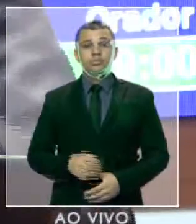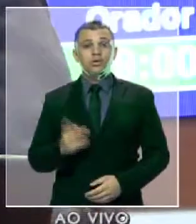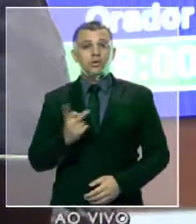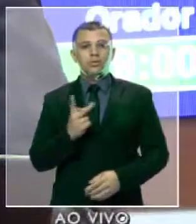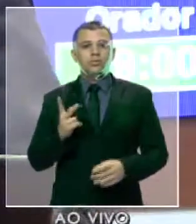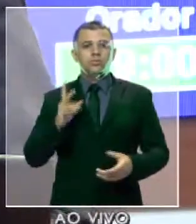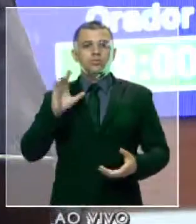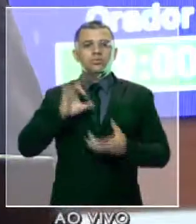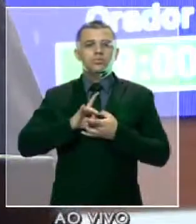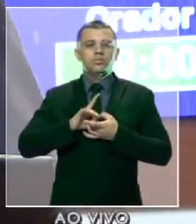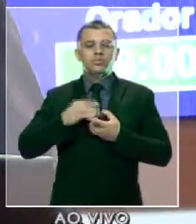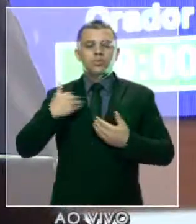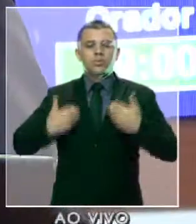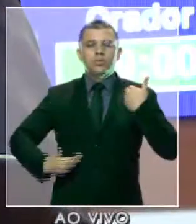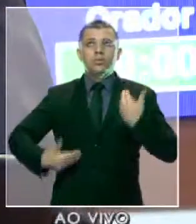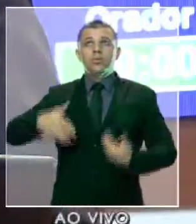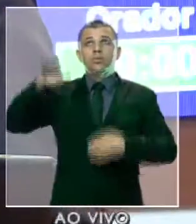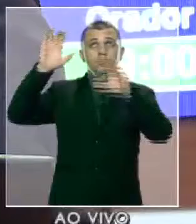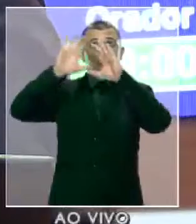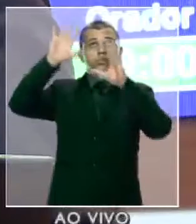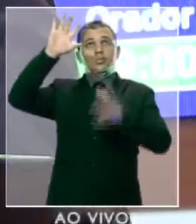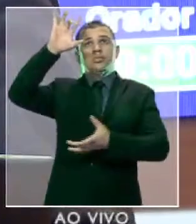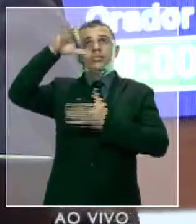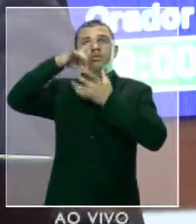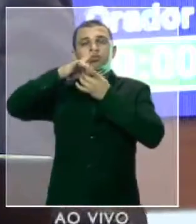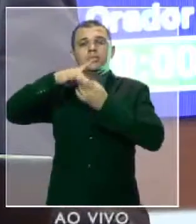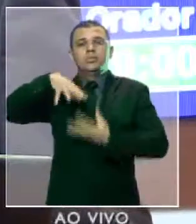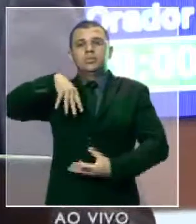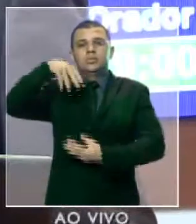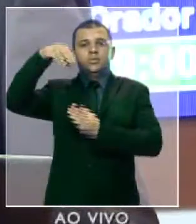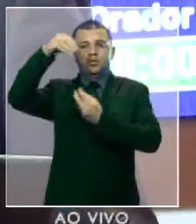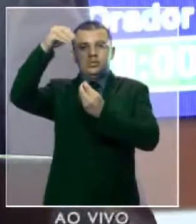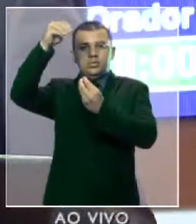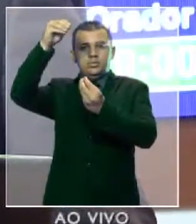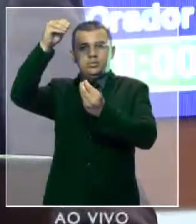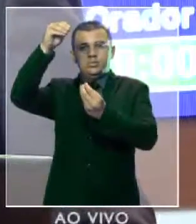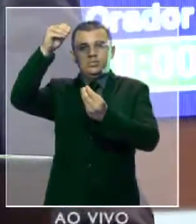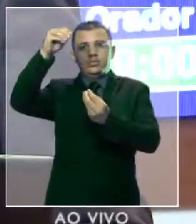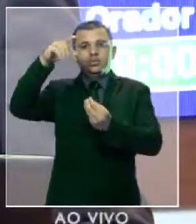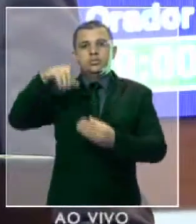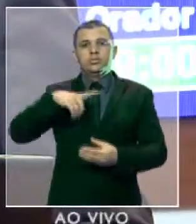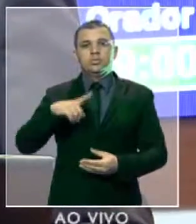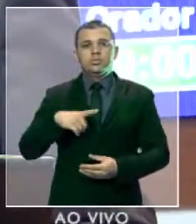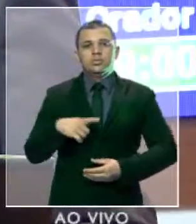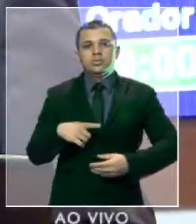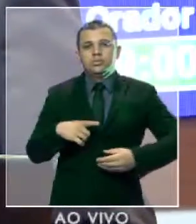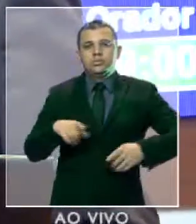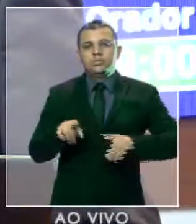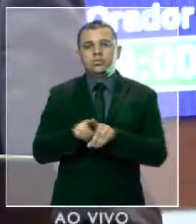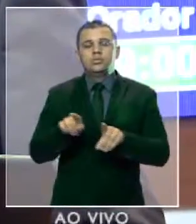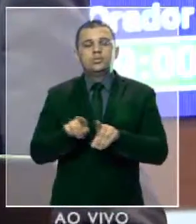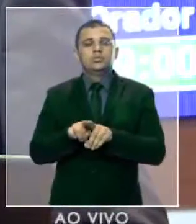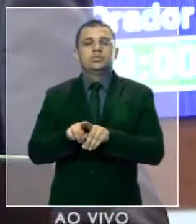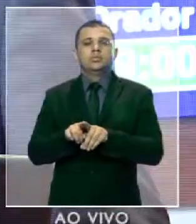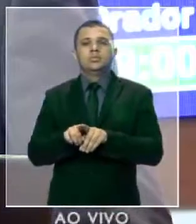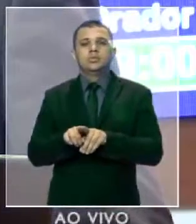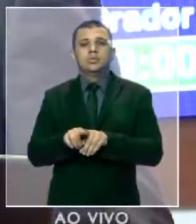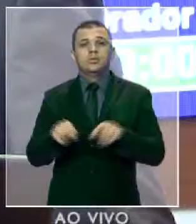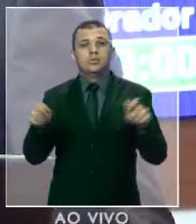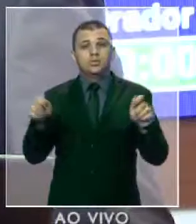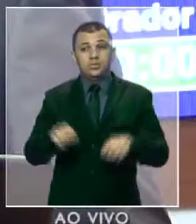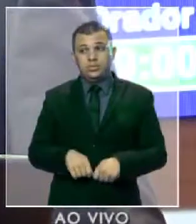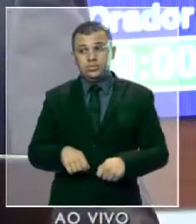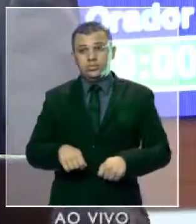e céu, a alma erguerá distante da morta também. Será possível mesmo o fim